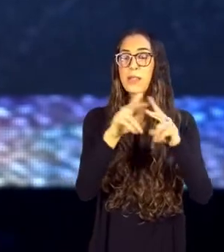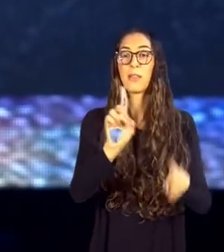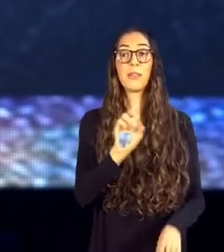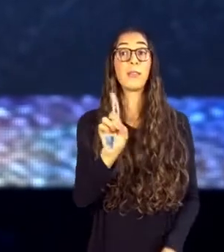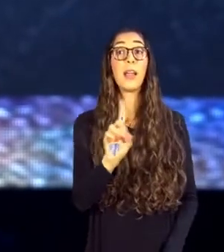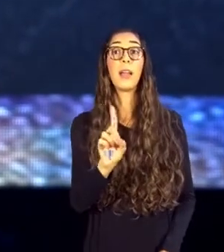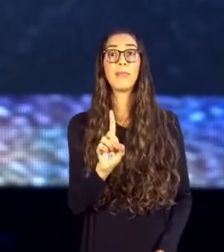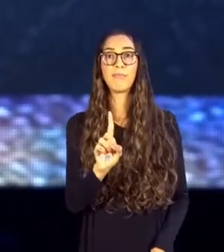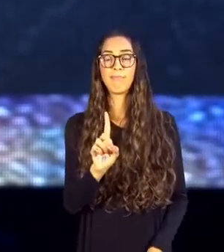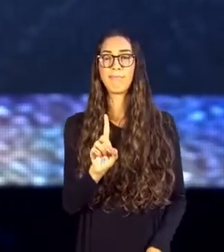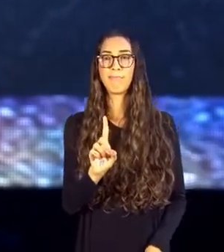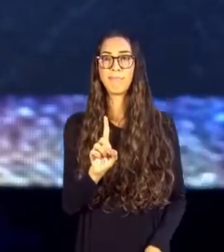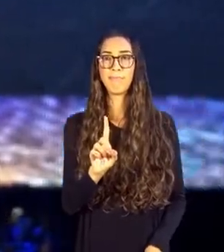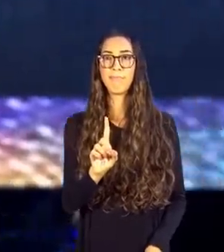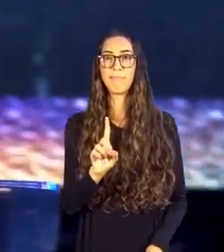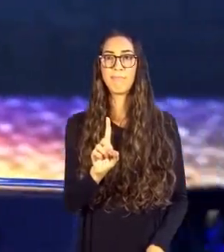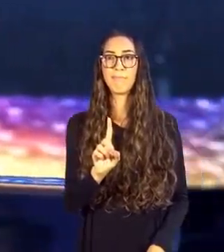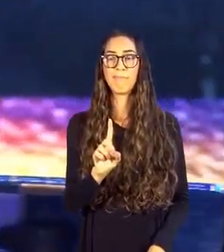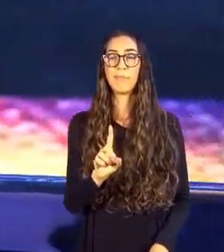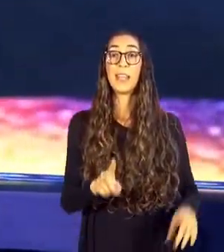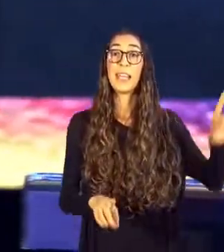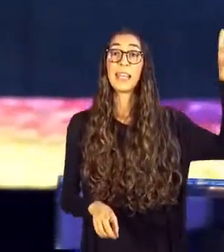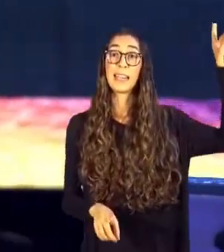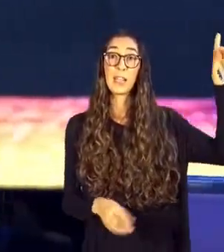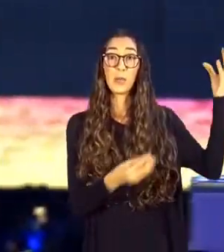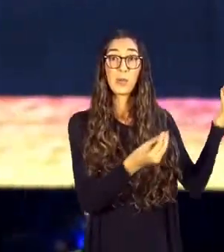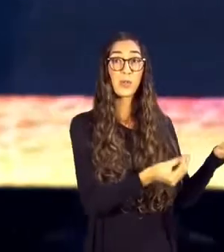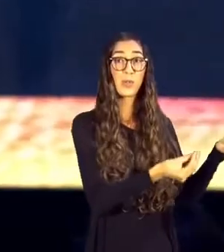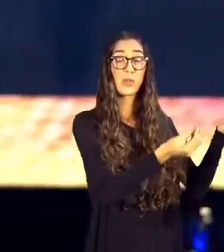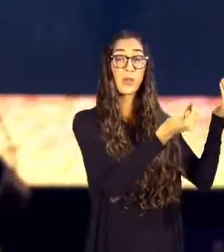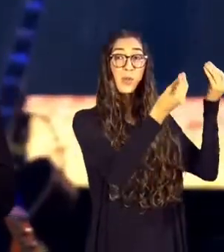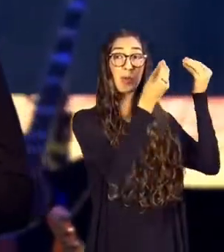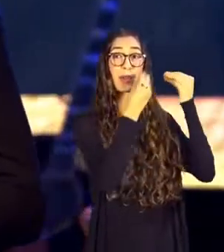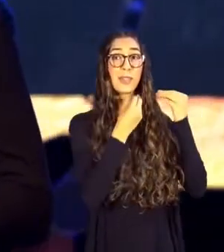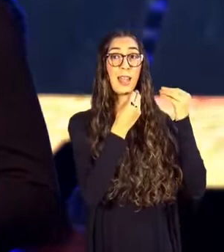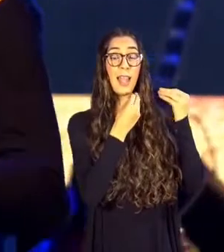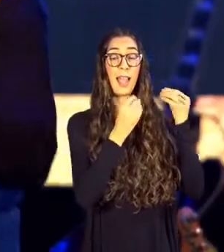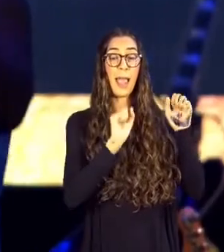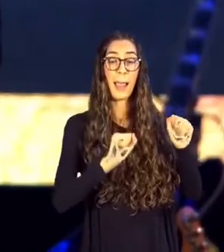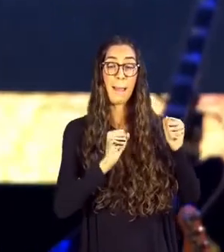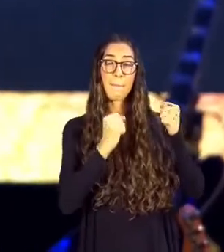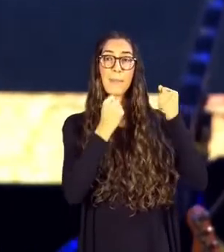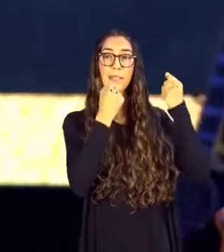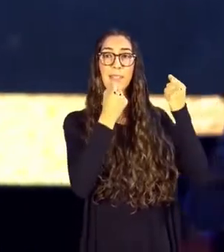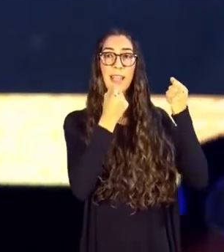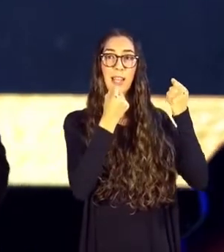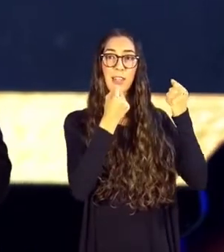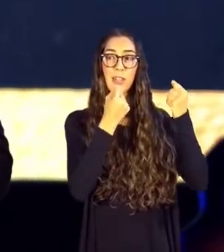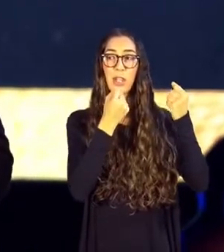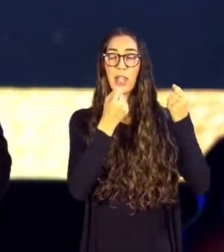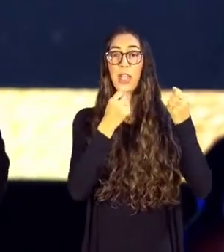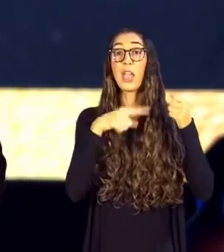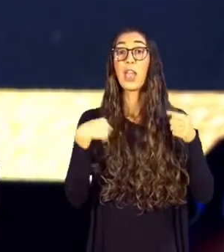poderosas. Não é qualquer arminha, é arma poderosa que destrói o inimigo, que destrói o plano do inimigo, que